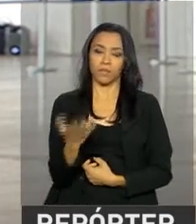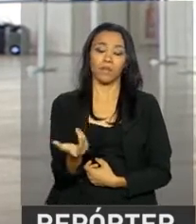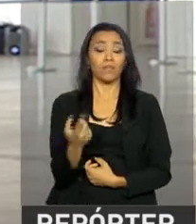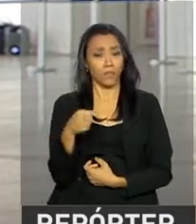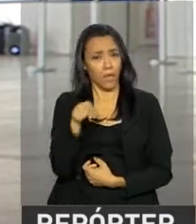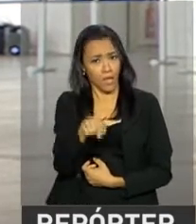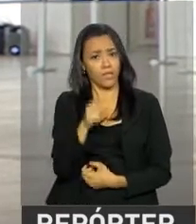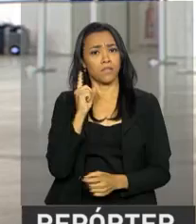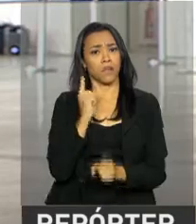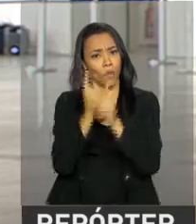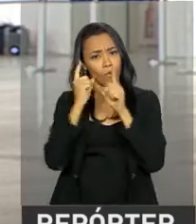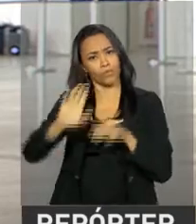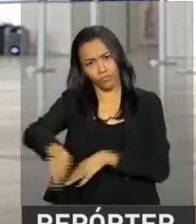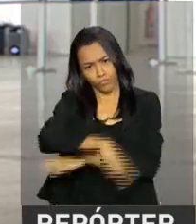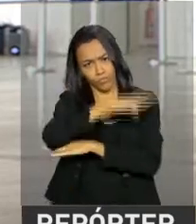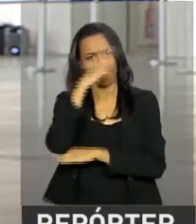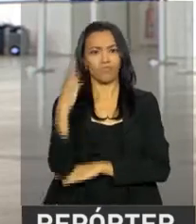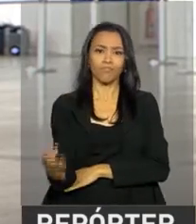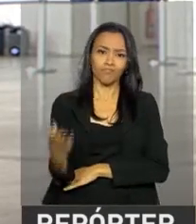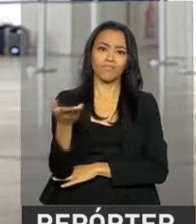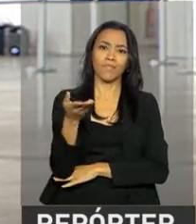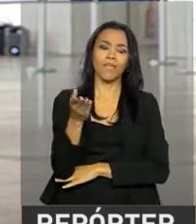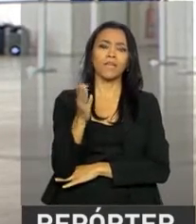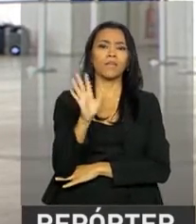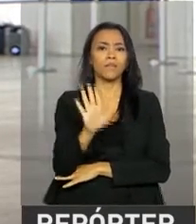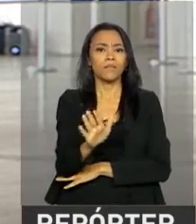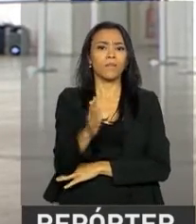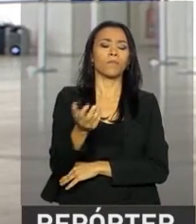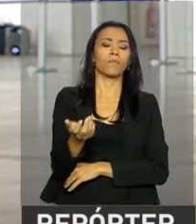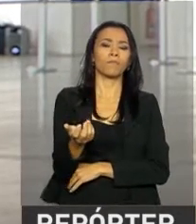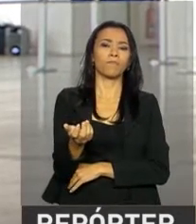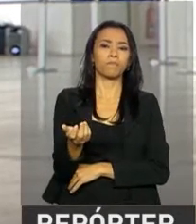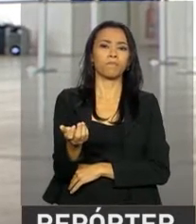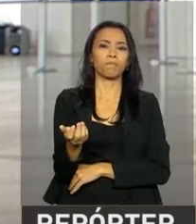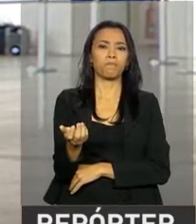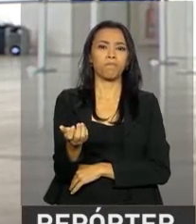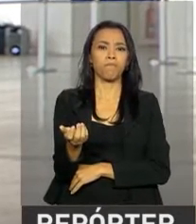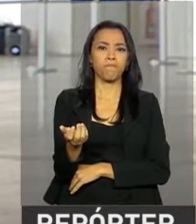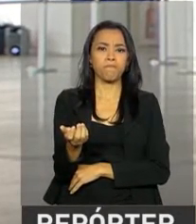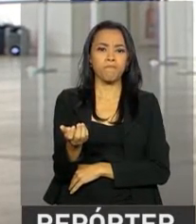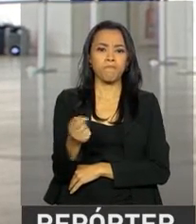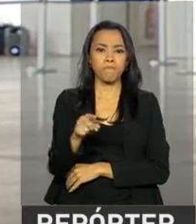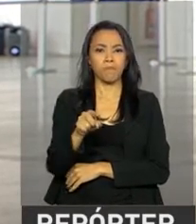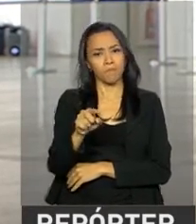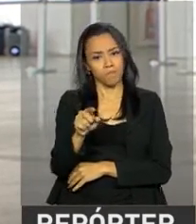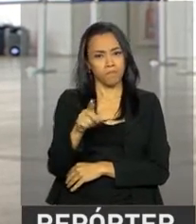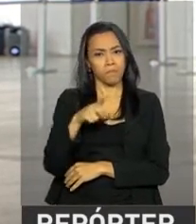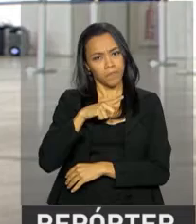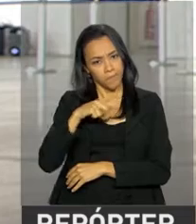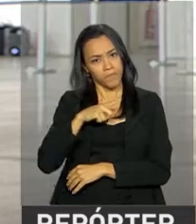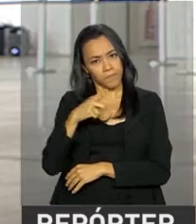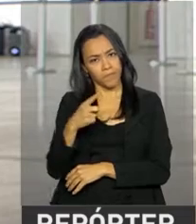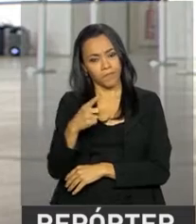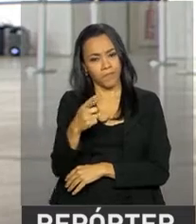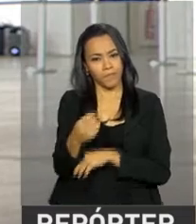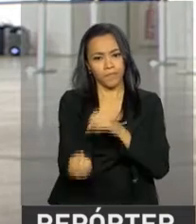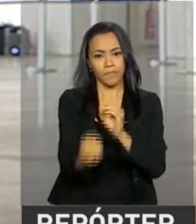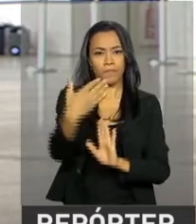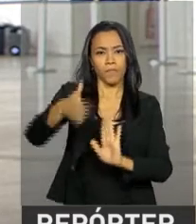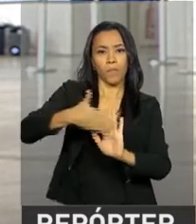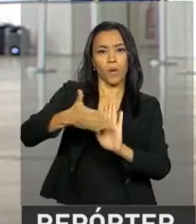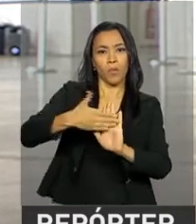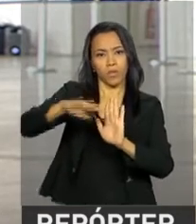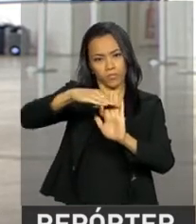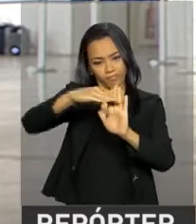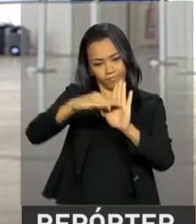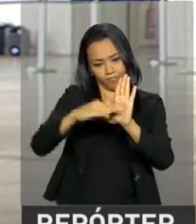todo o dia ea expectativa é que ao final então é se saiam a proposta saiu propostas de medidas